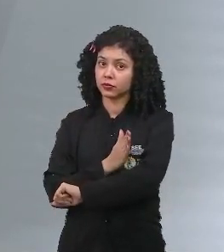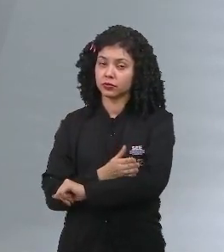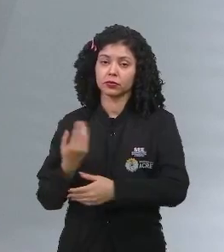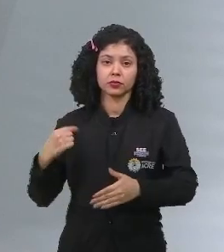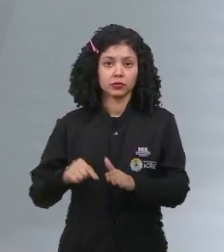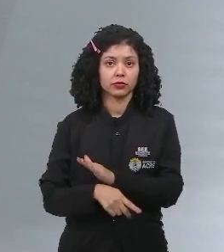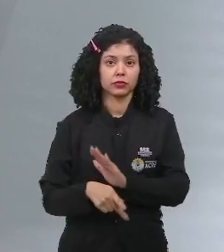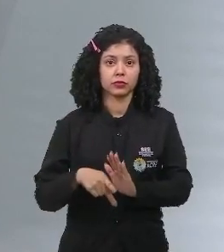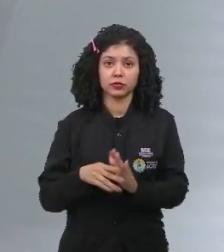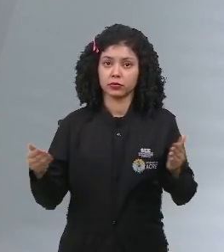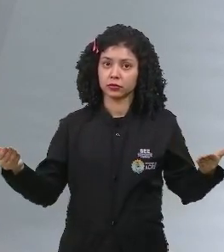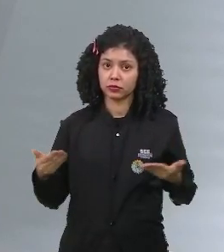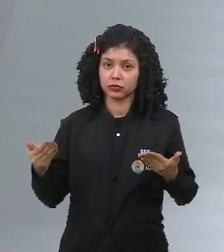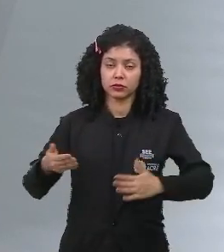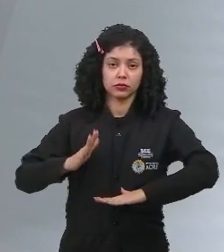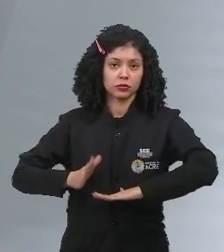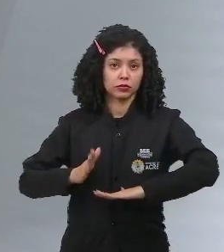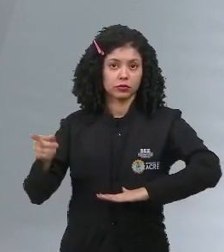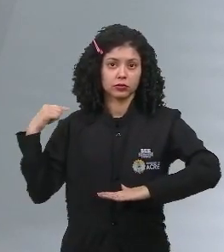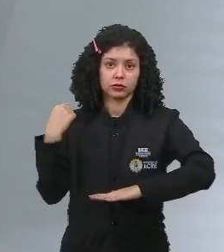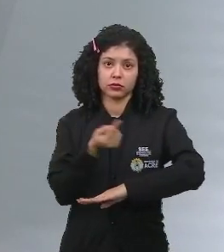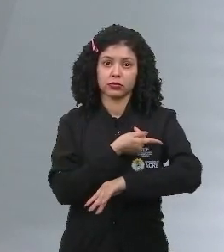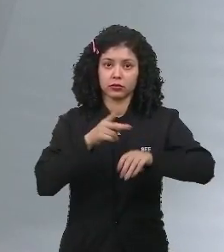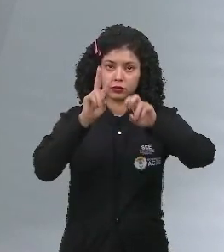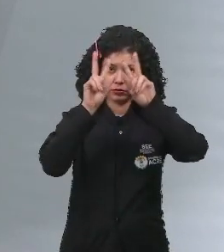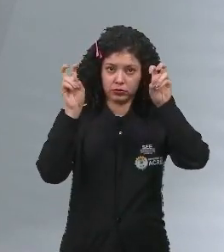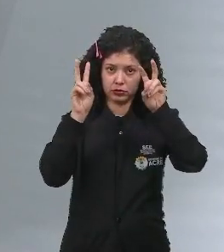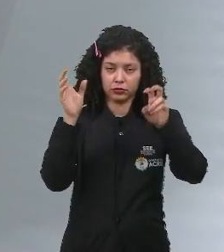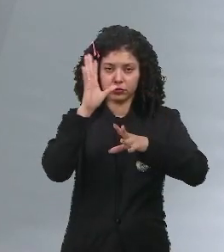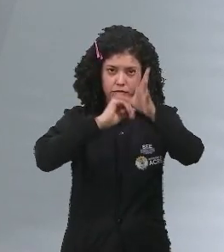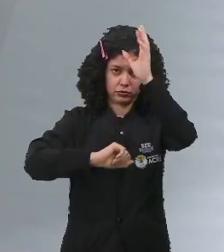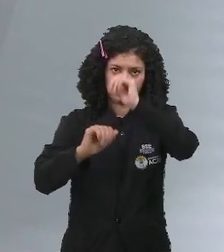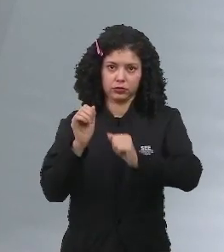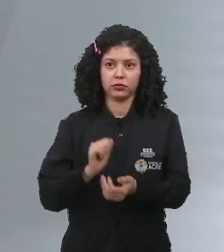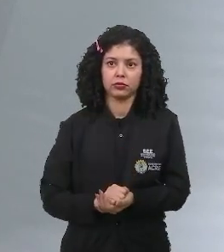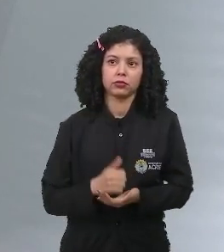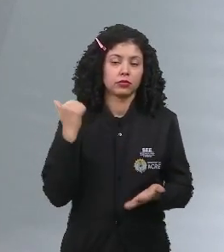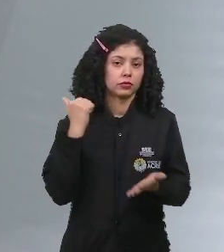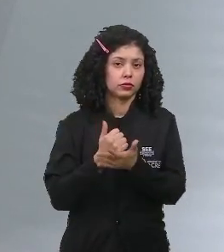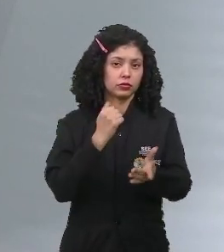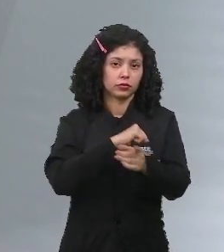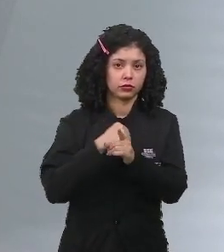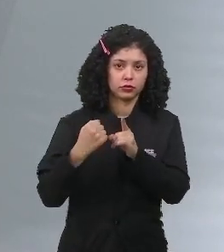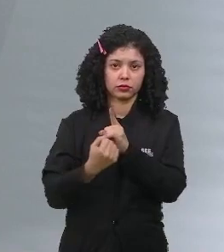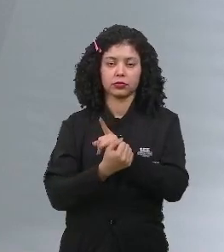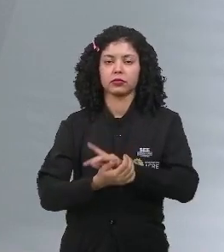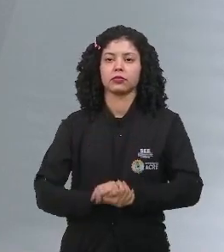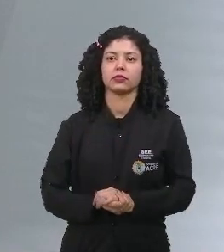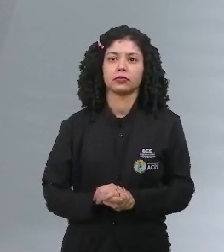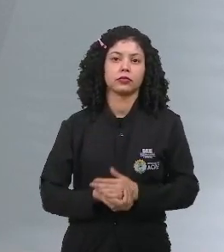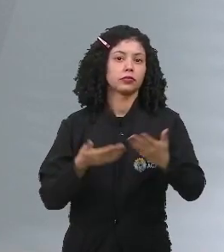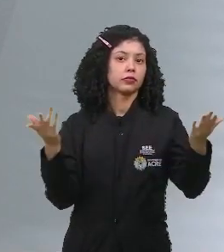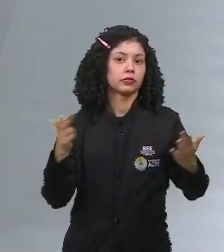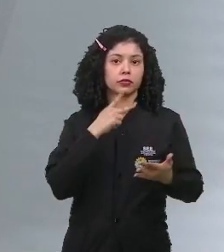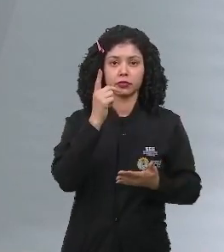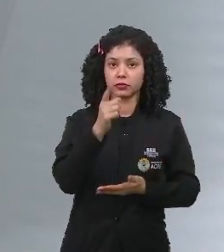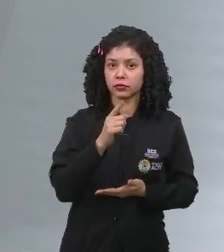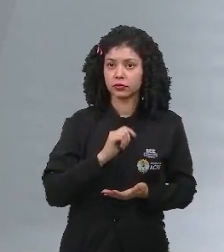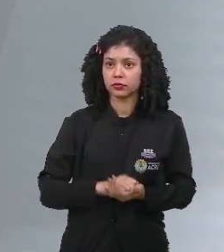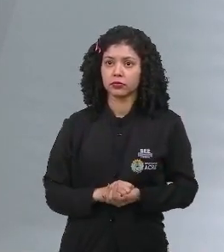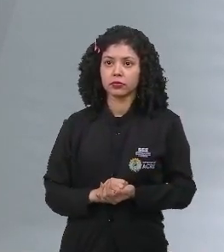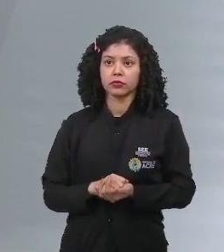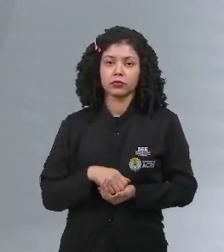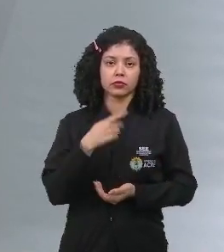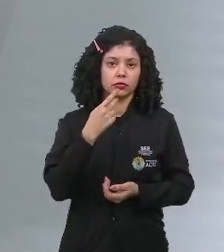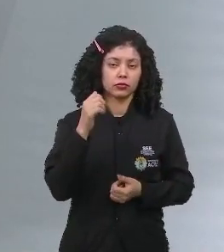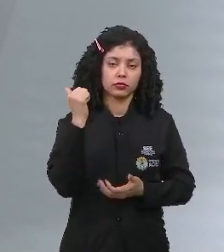dentro dessa filosofia moderna nós vamos abordar a questão do contrato social bem digo vamos falar